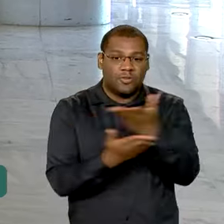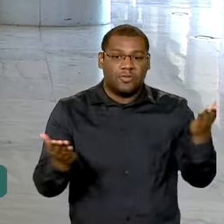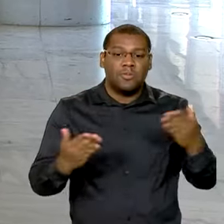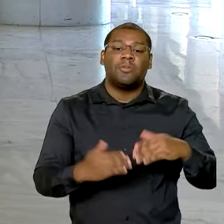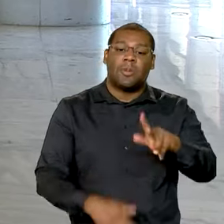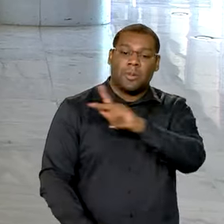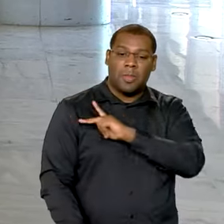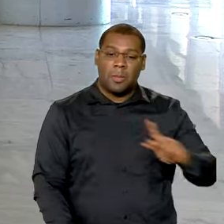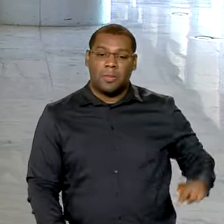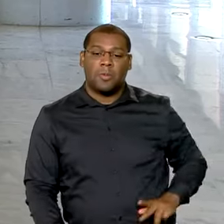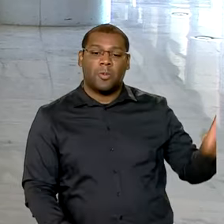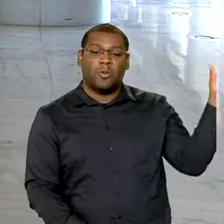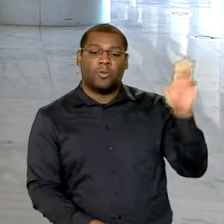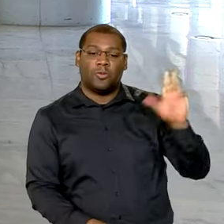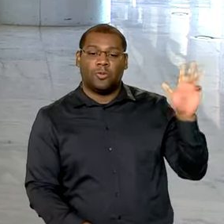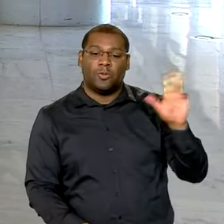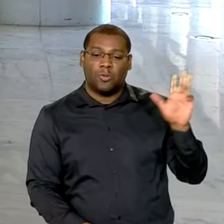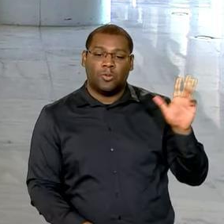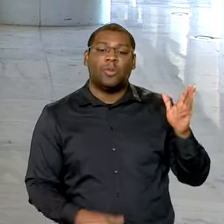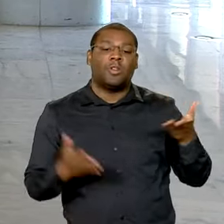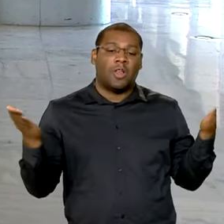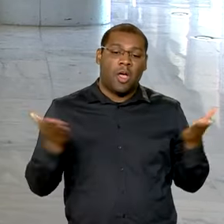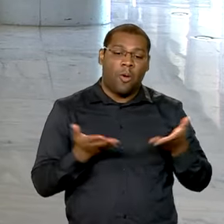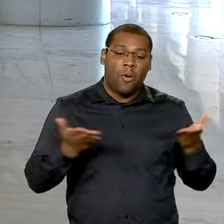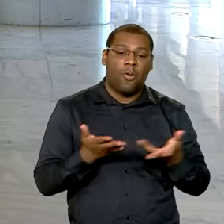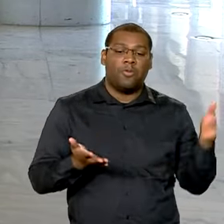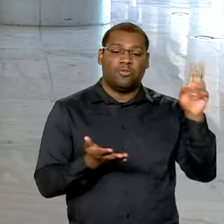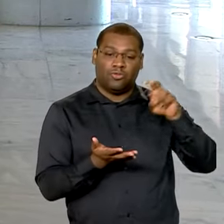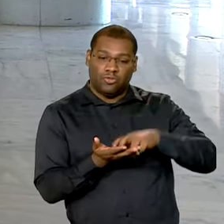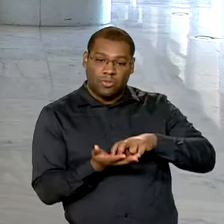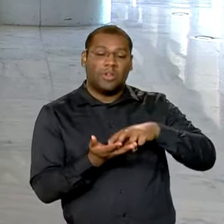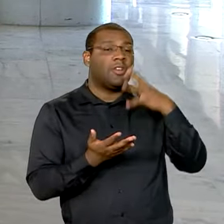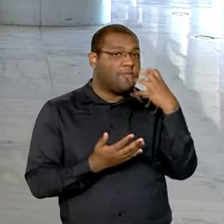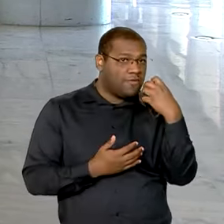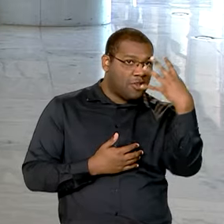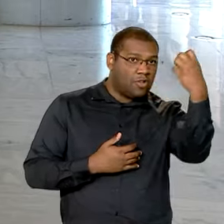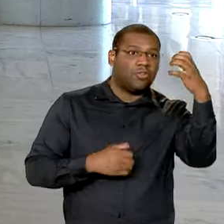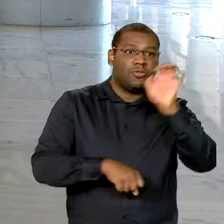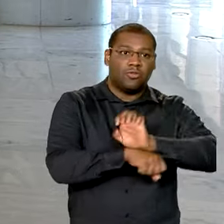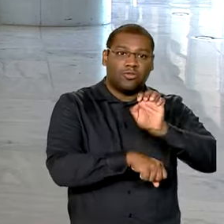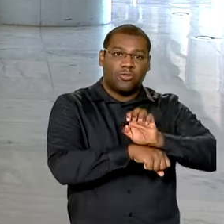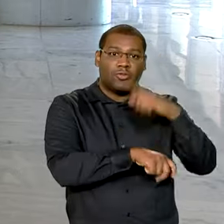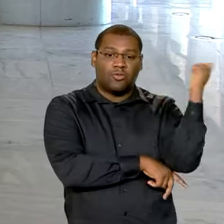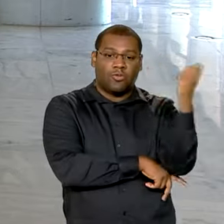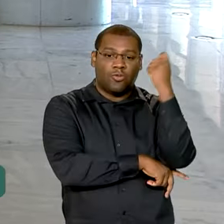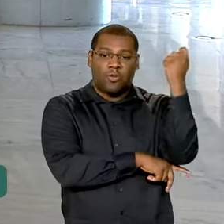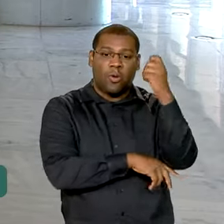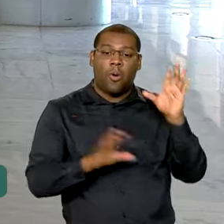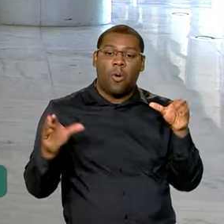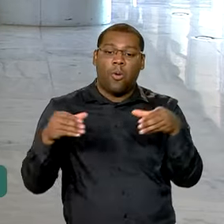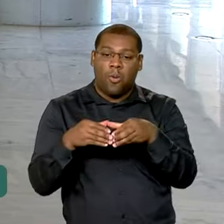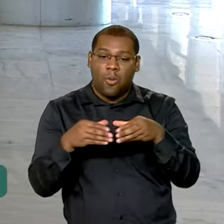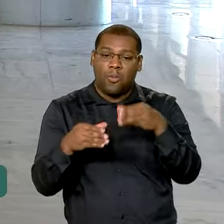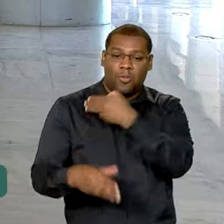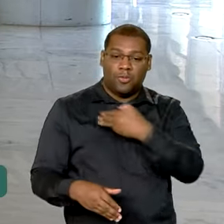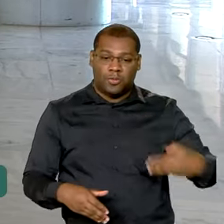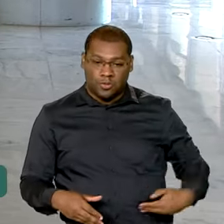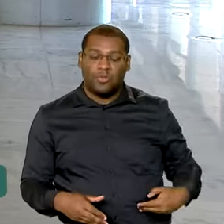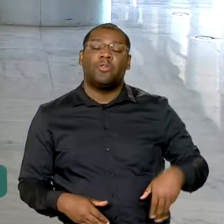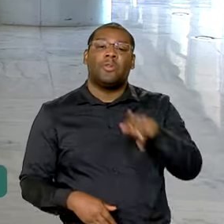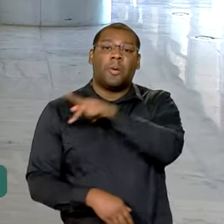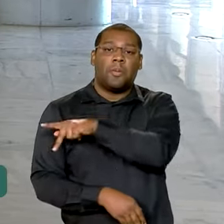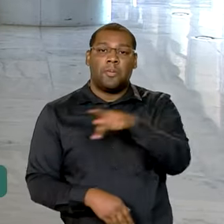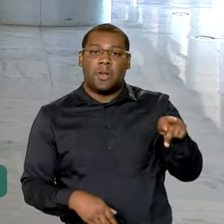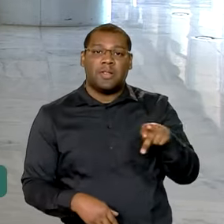O presidente Lula embarcou agora pela manhã para o Rio Grande do Sul com uma comitiva de ministros, o presidente do Supremo